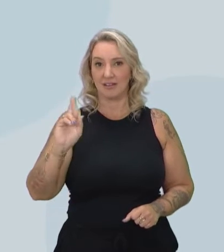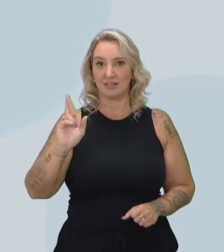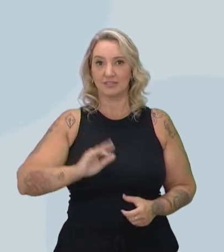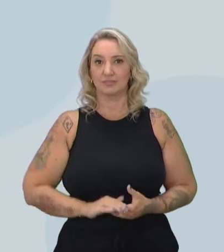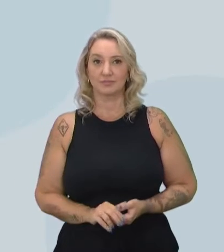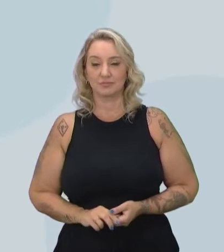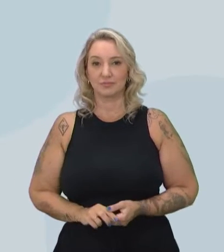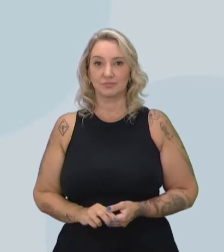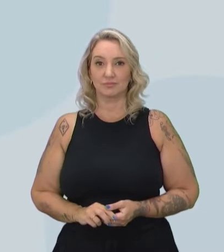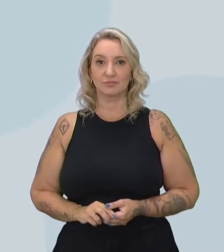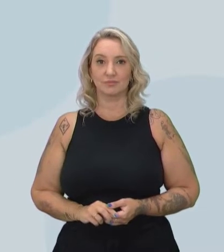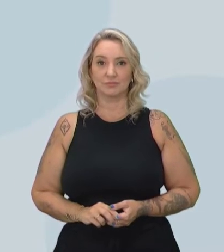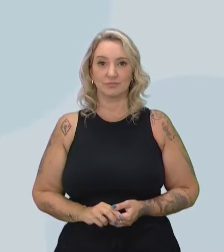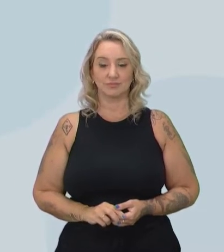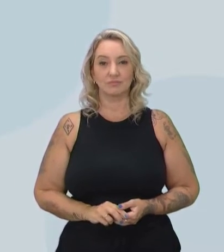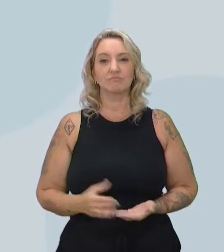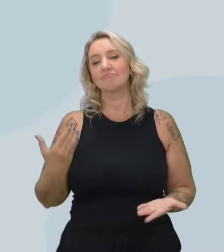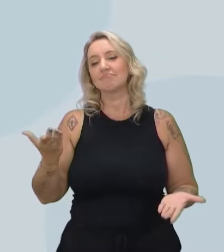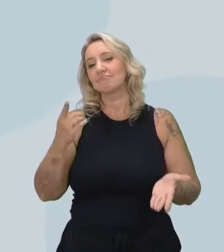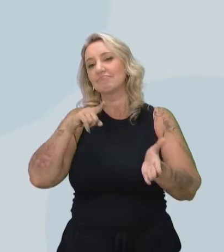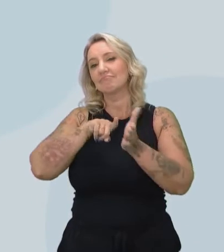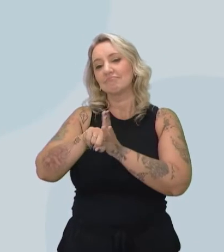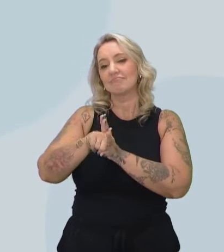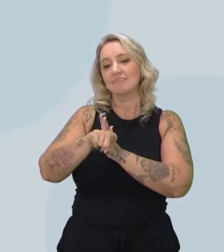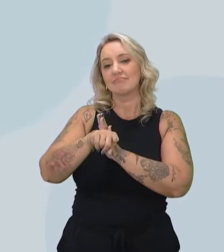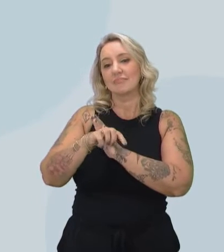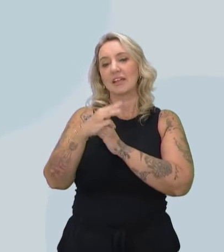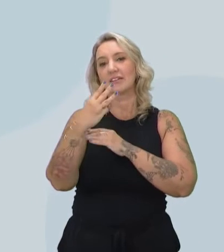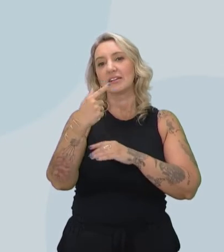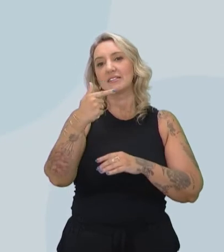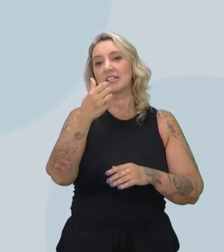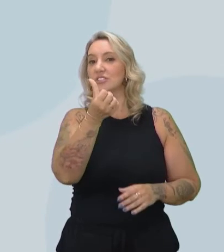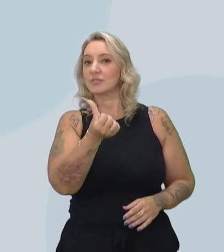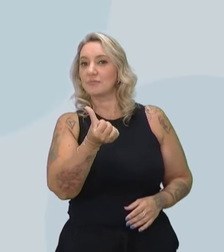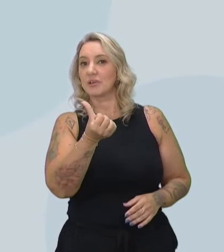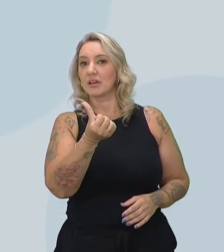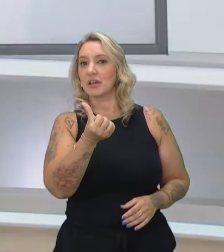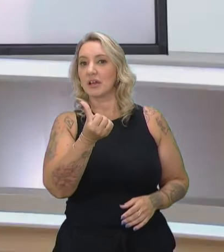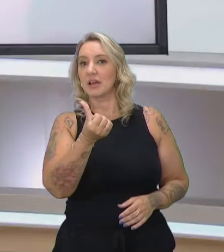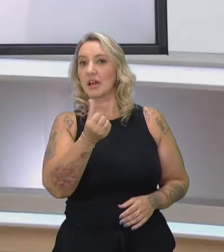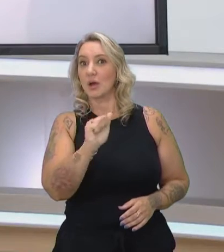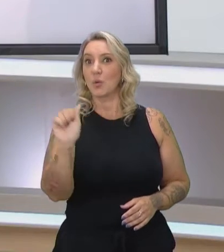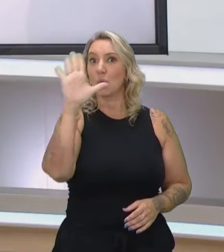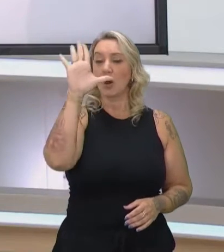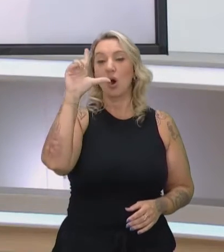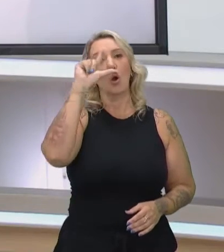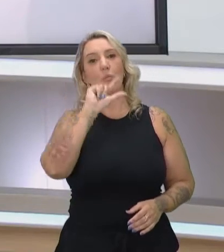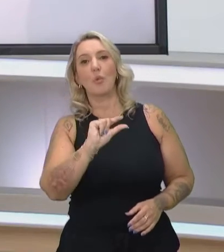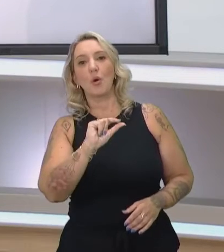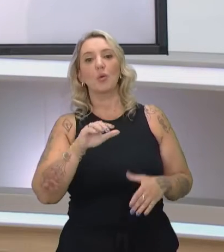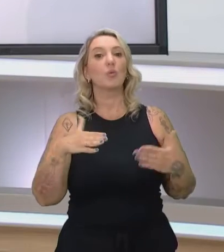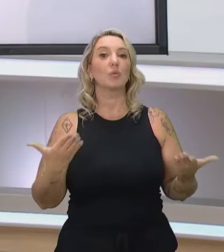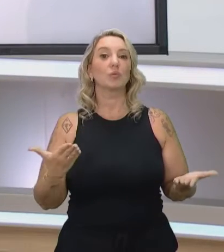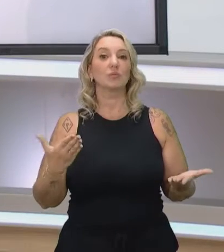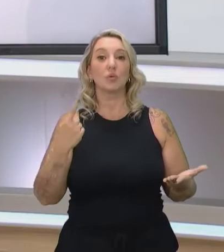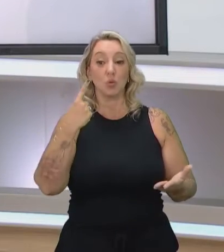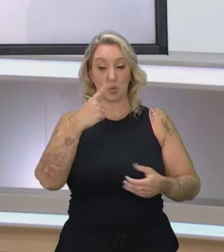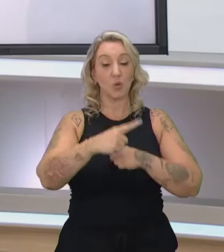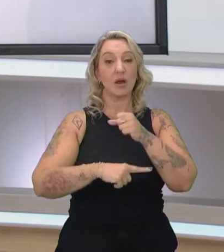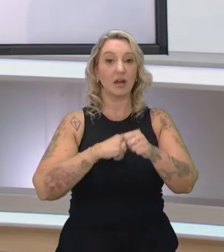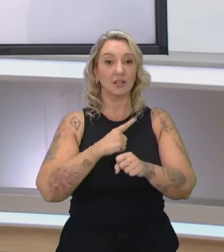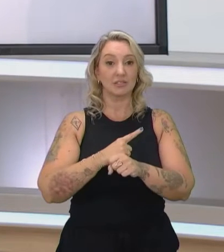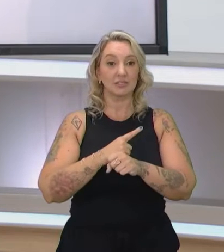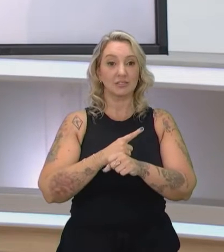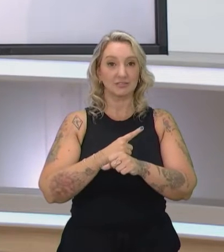R$ 376. E aí fica a minha pergunta, R$ 376 é muito ou é pouco? Durante um ano,